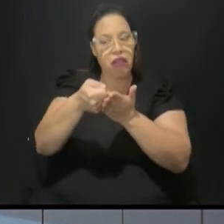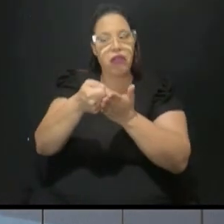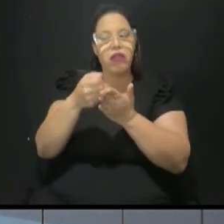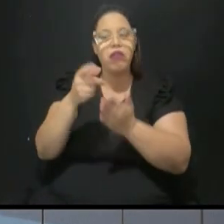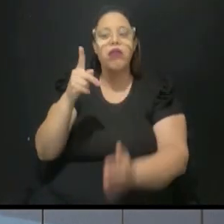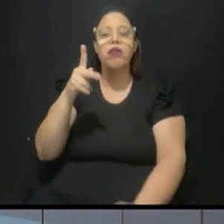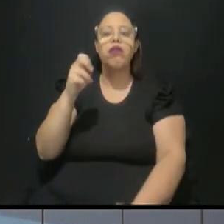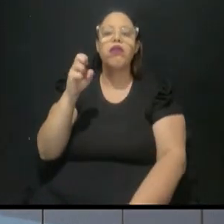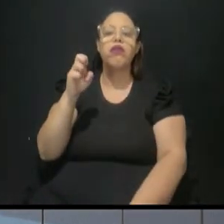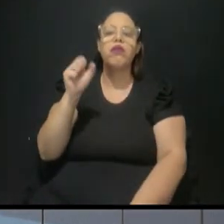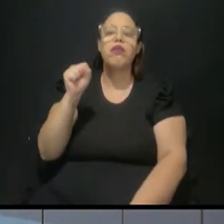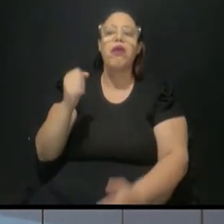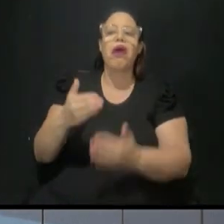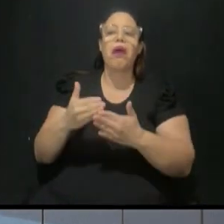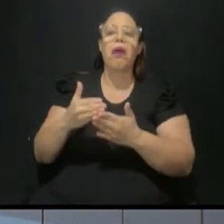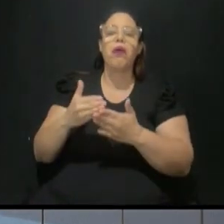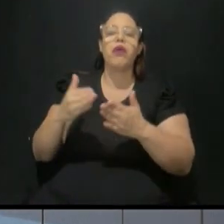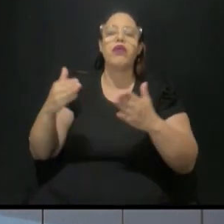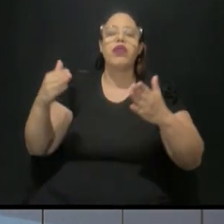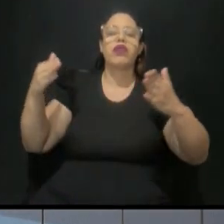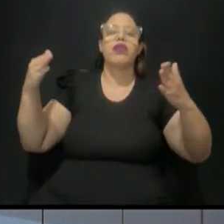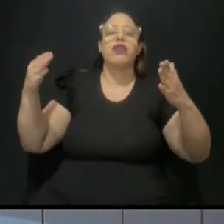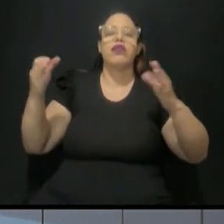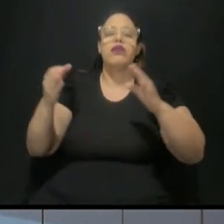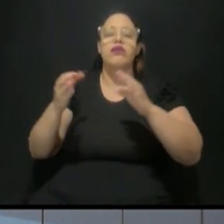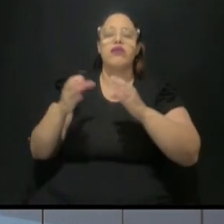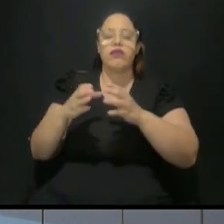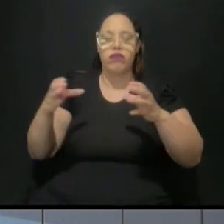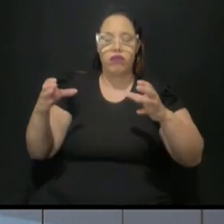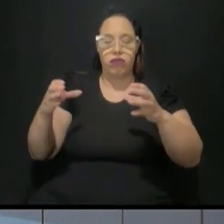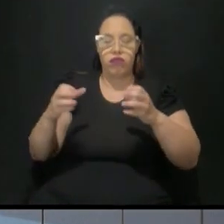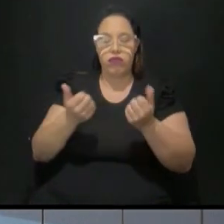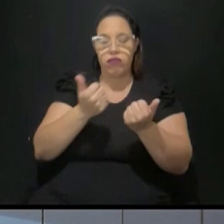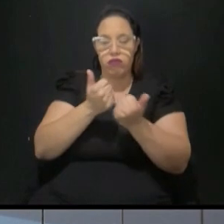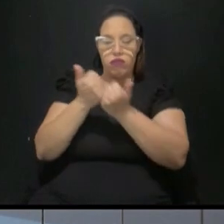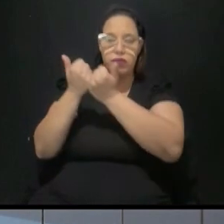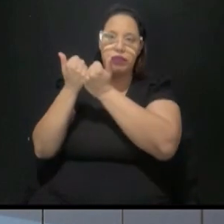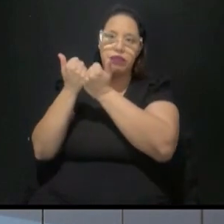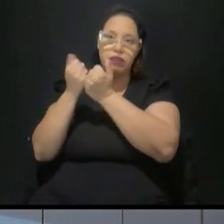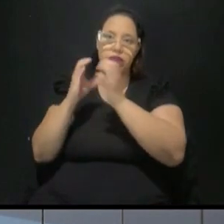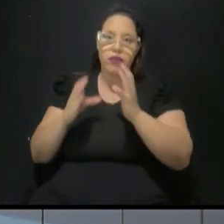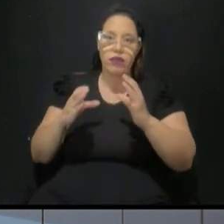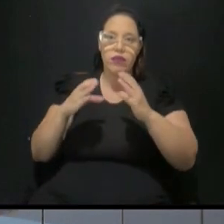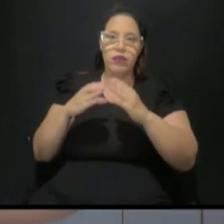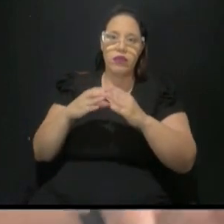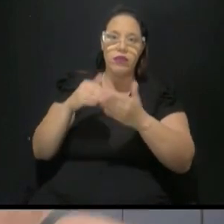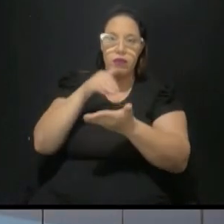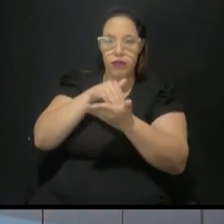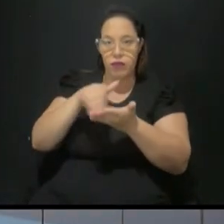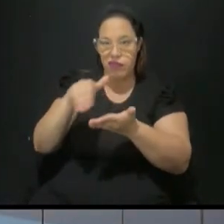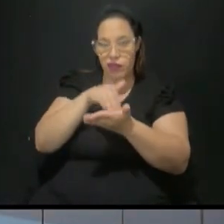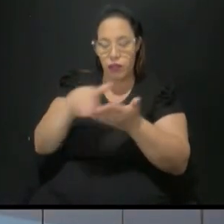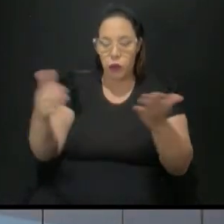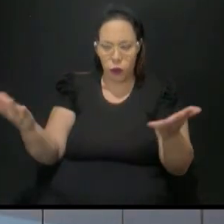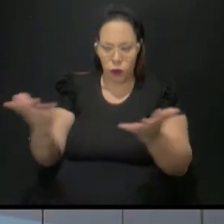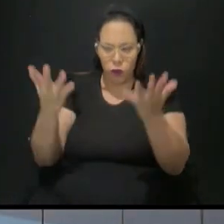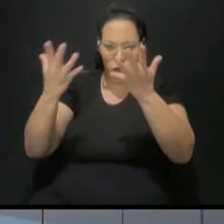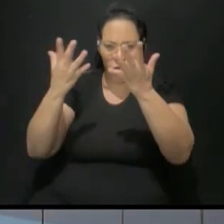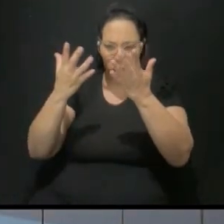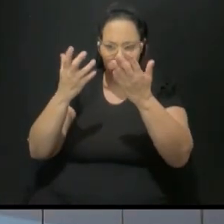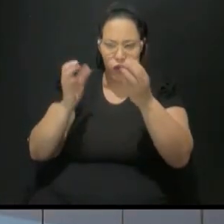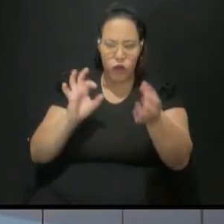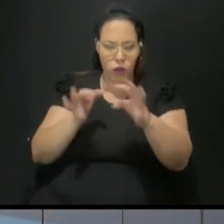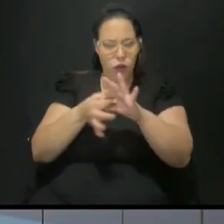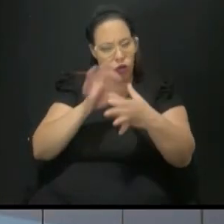grande rede de apoio. Então, a gente tem metas, né, de quantidade de secretarias que vão se engajar, quantidade de parceiros,